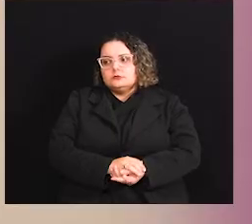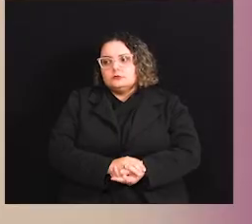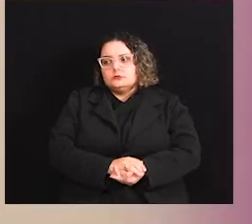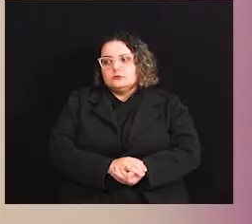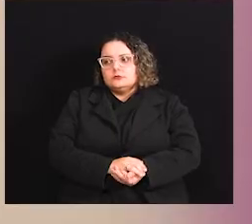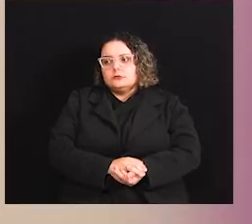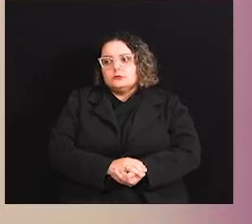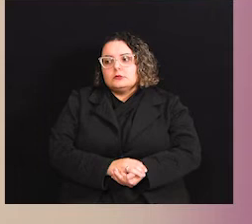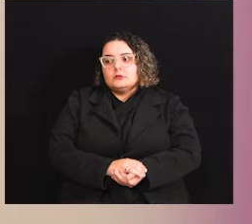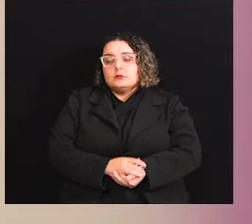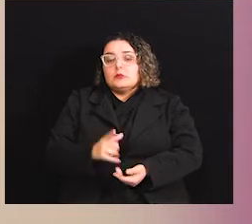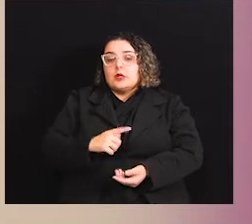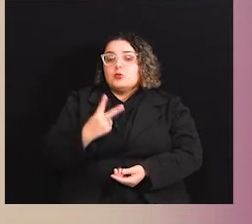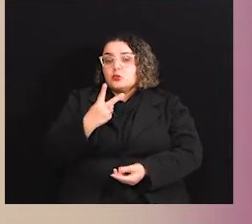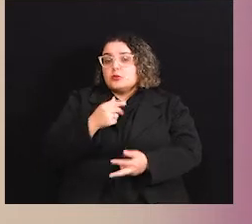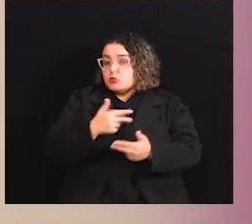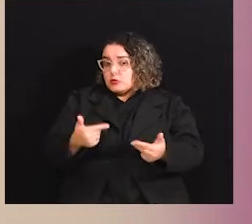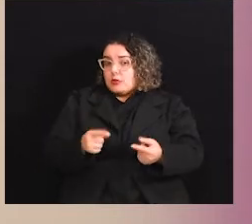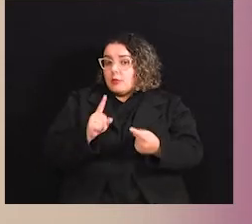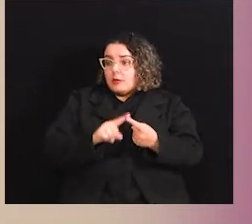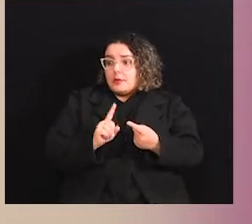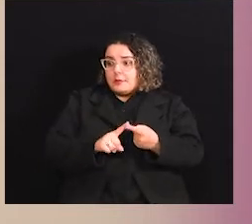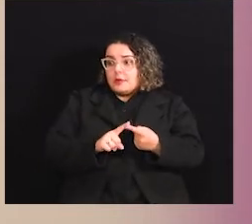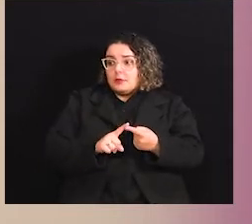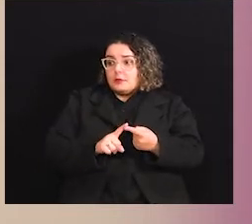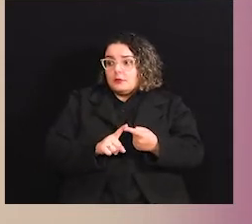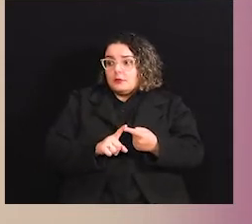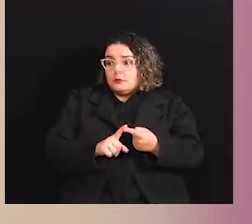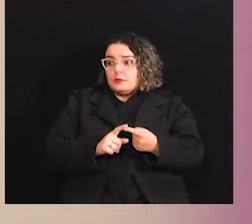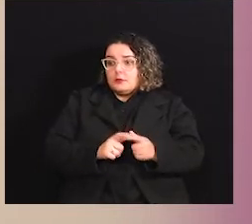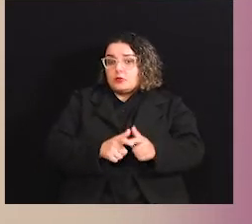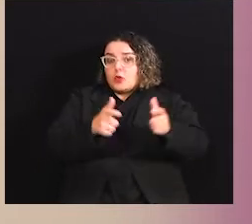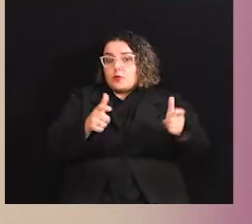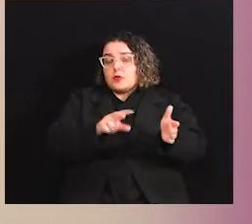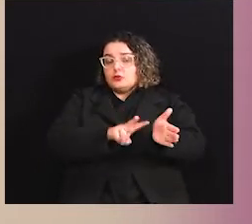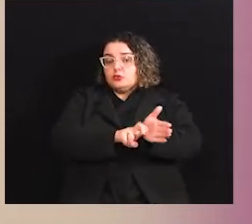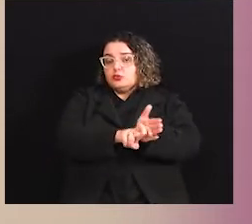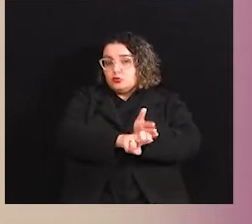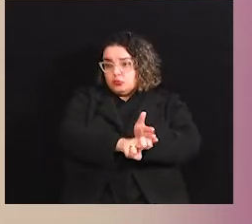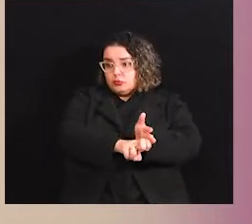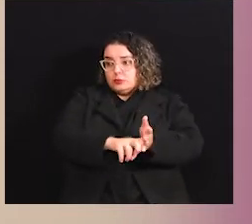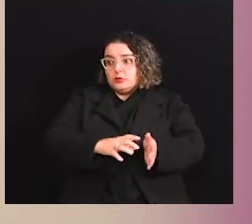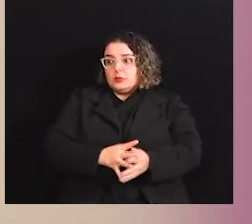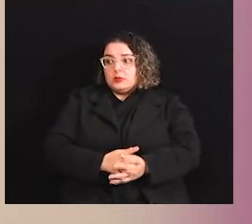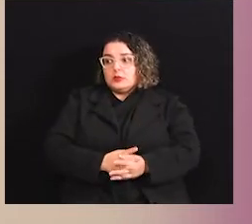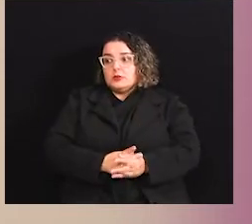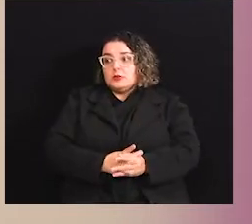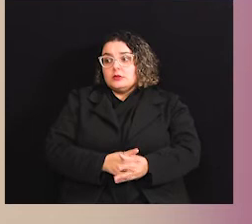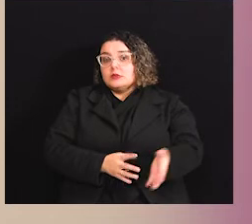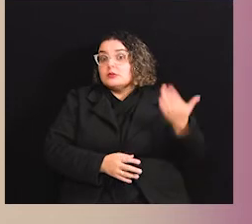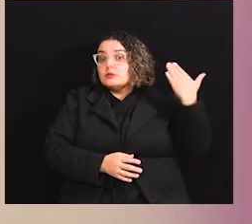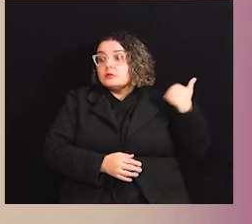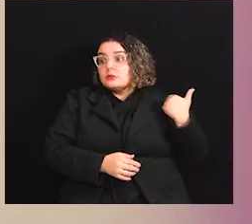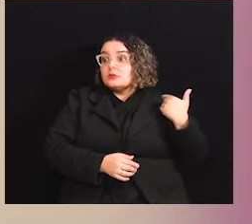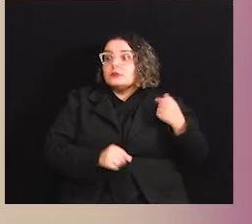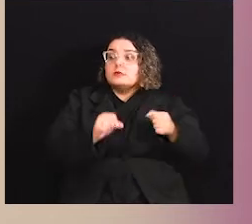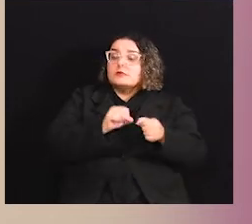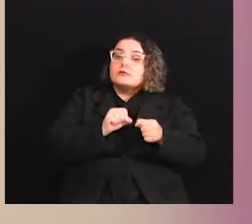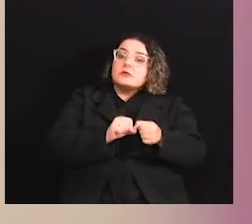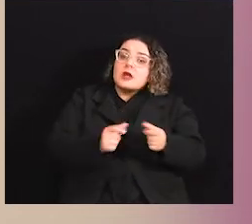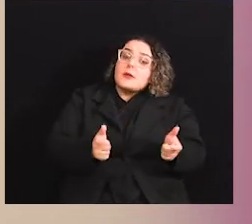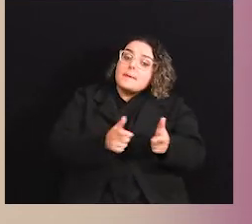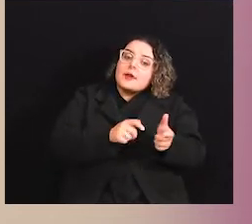Eu acho que a gente tem duas coisas. Primeiro, nós temos um aumento nos diagnósticos, né? Talvez antigamente a gente fizesse muito